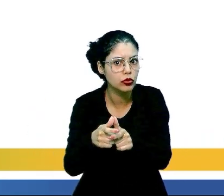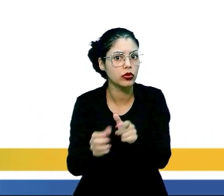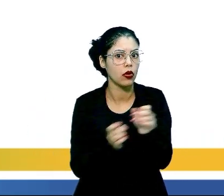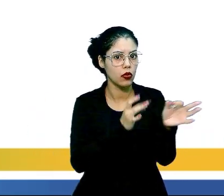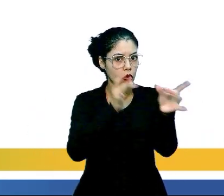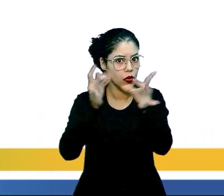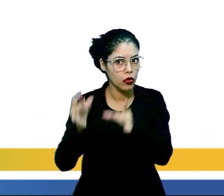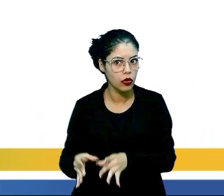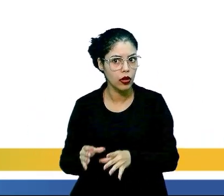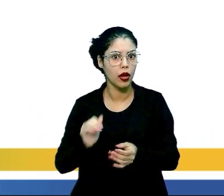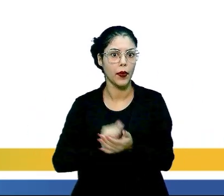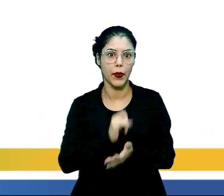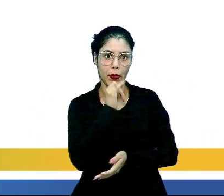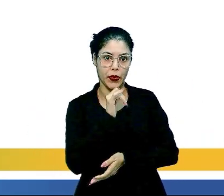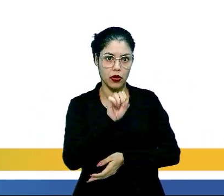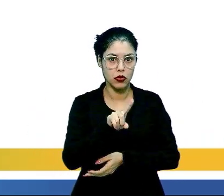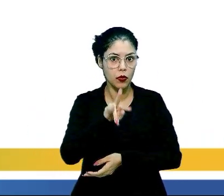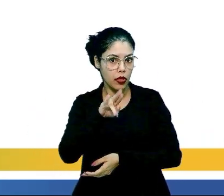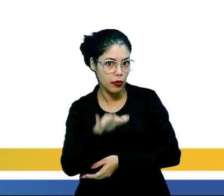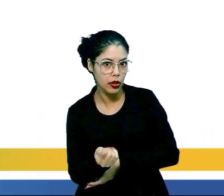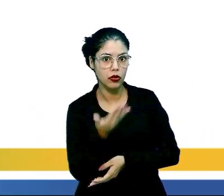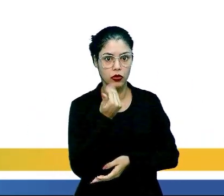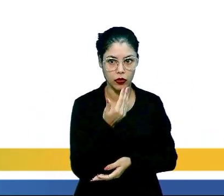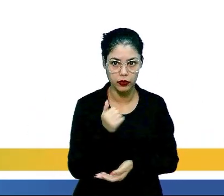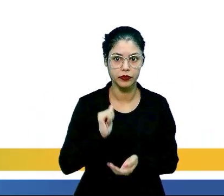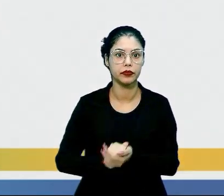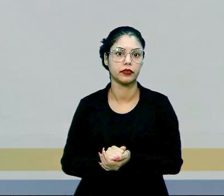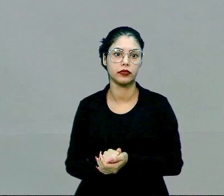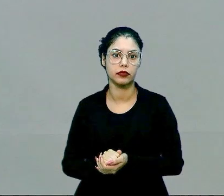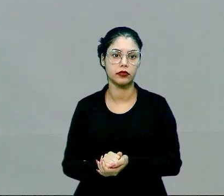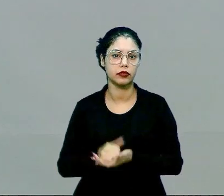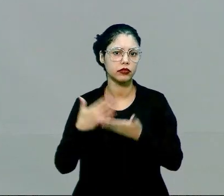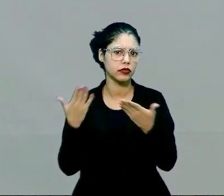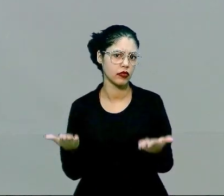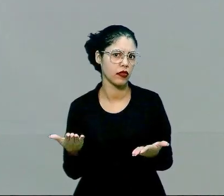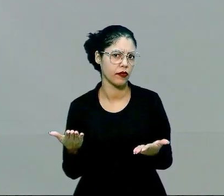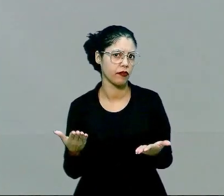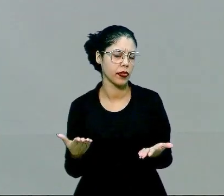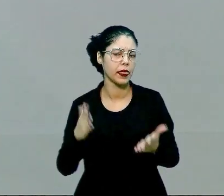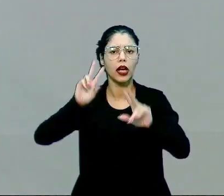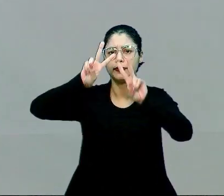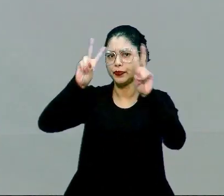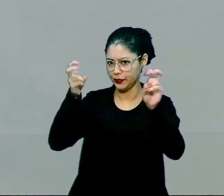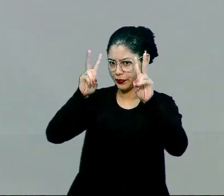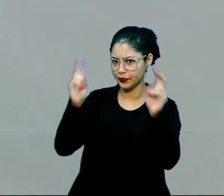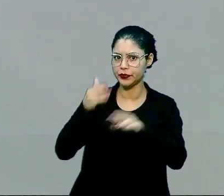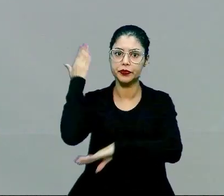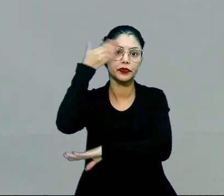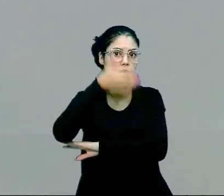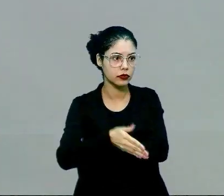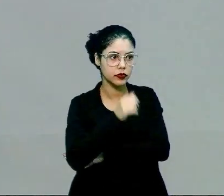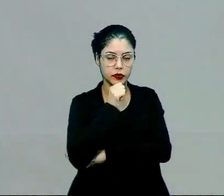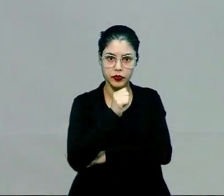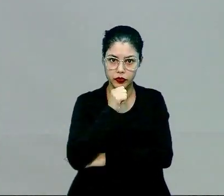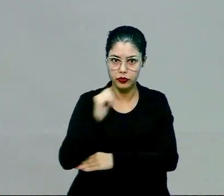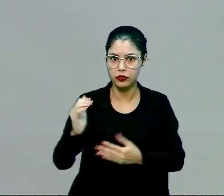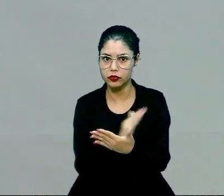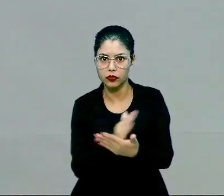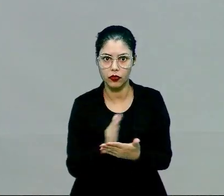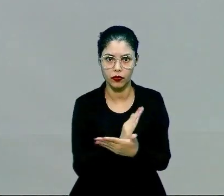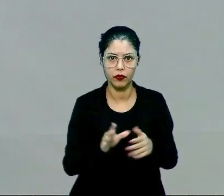de produtos como suplementos alimentares e seus derivados? Será que foi abordado ou direcionado